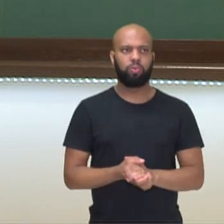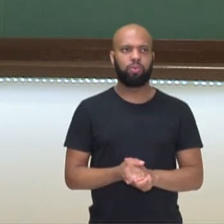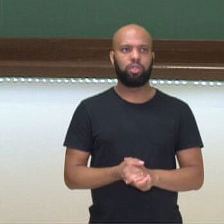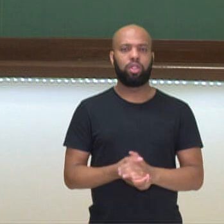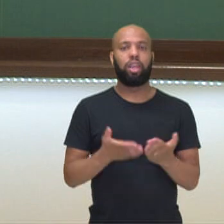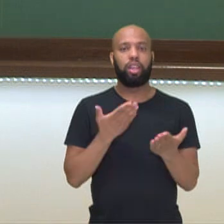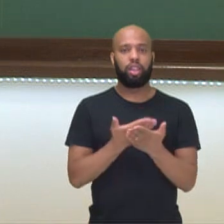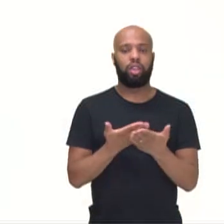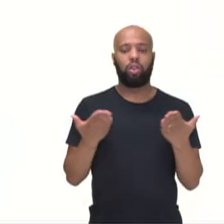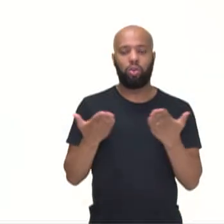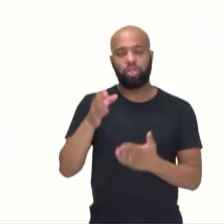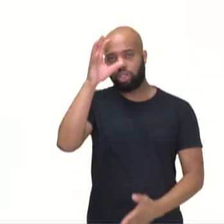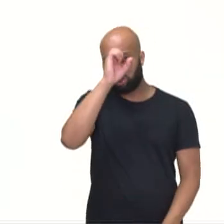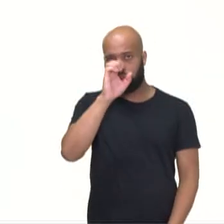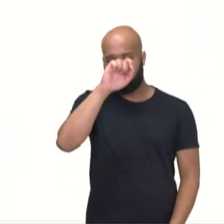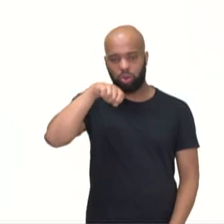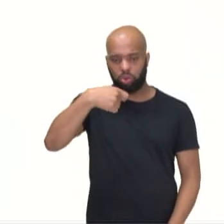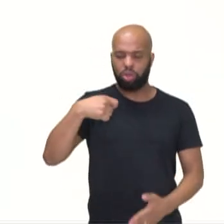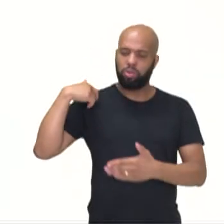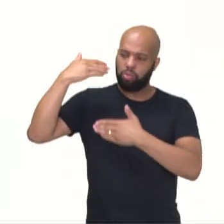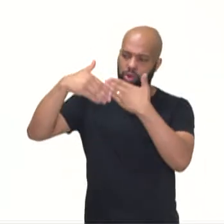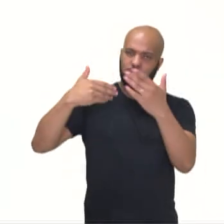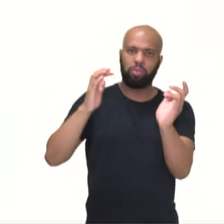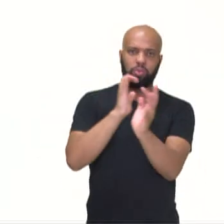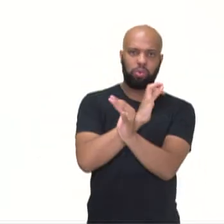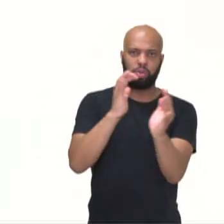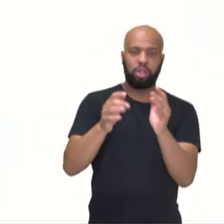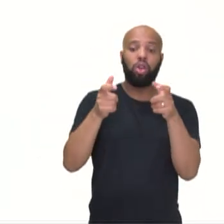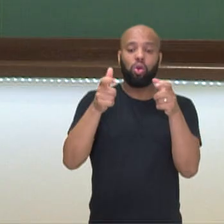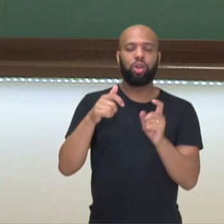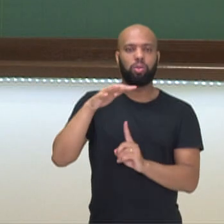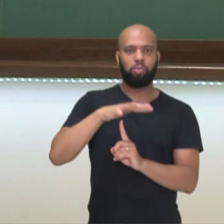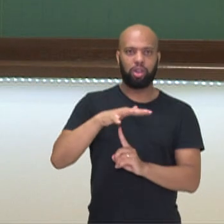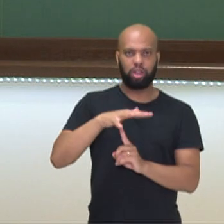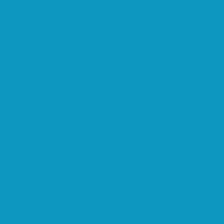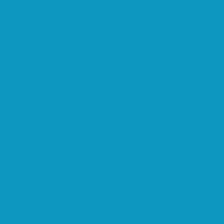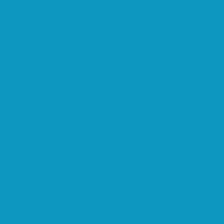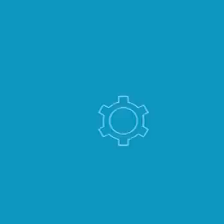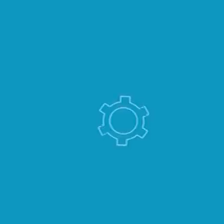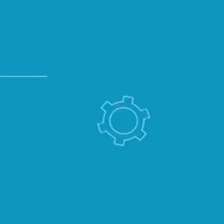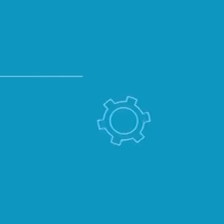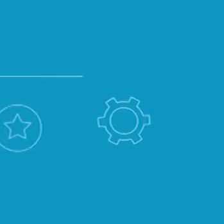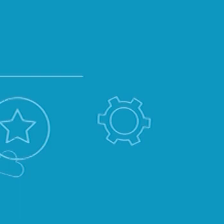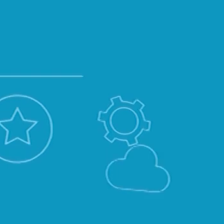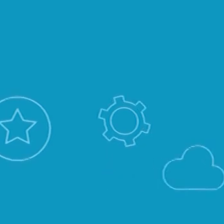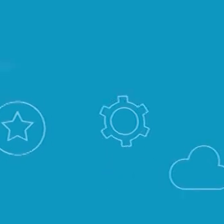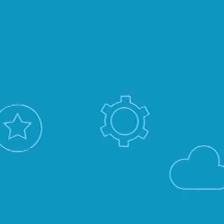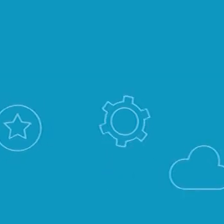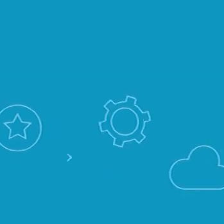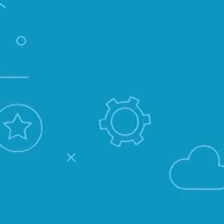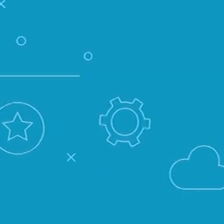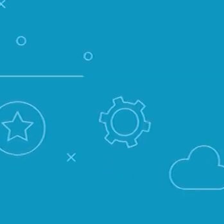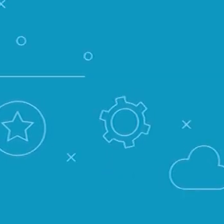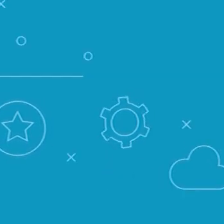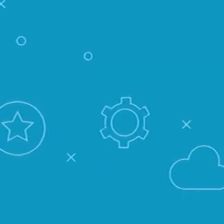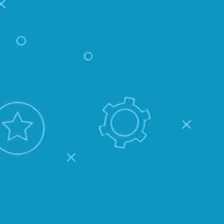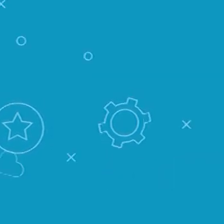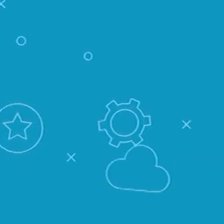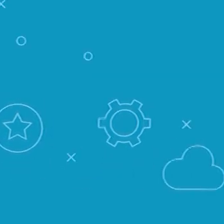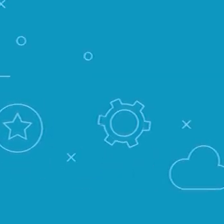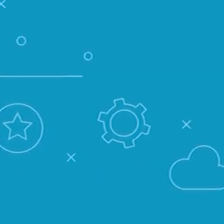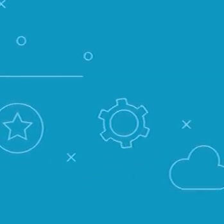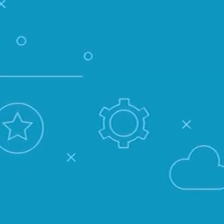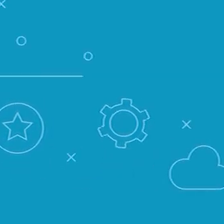Então, nesta aula, aprendemos sobre o processo de urbanização no território paranaense.